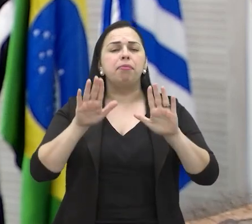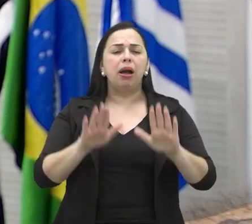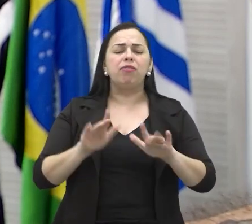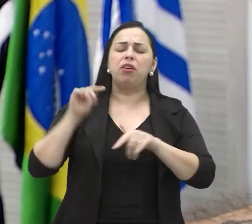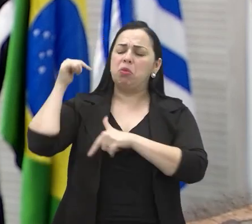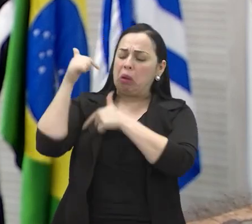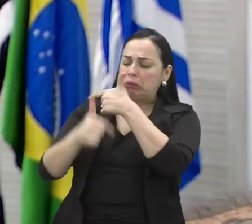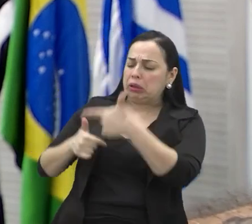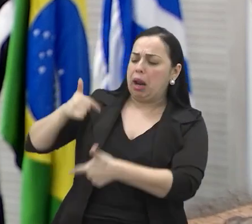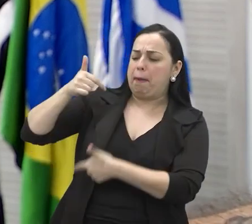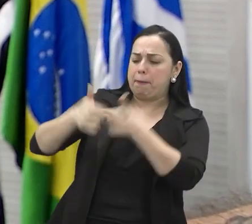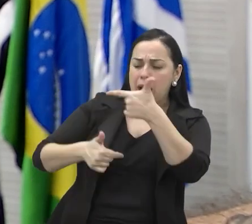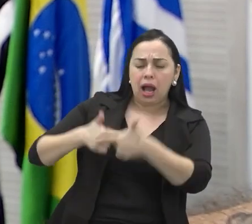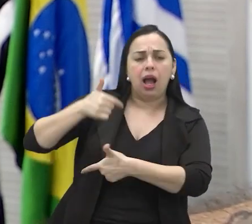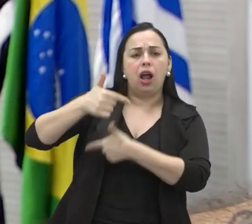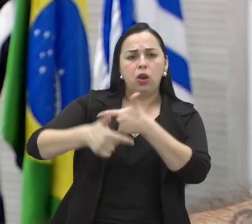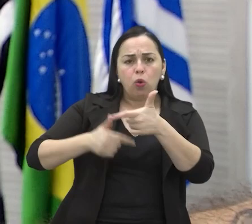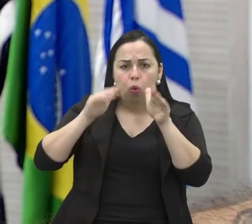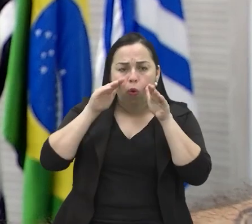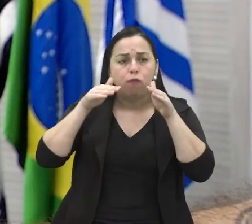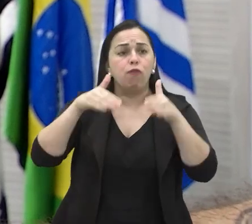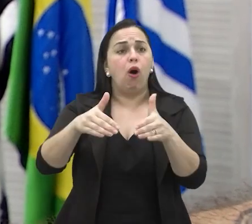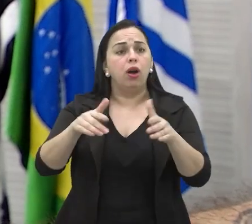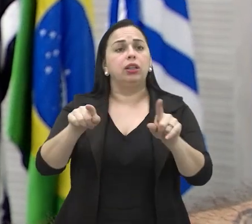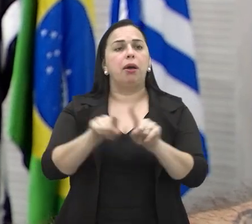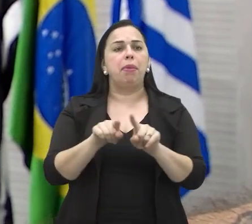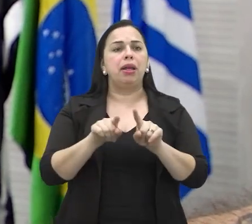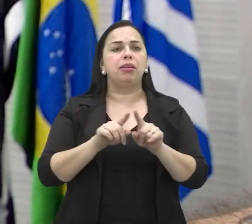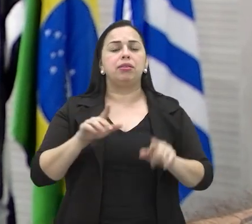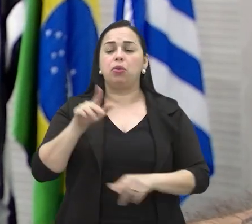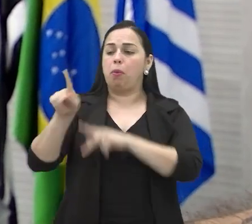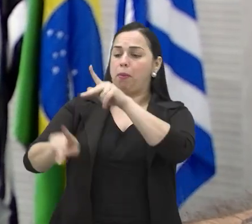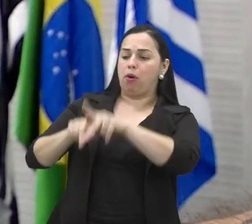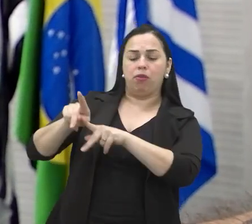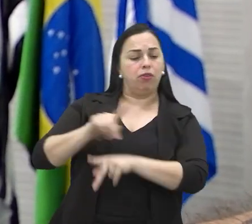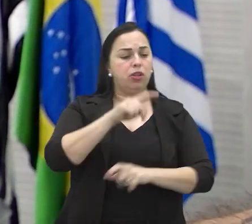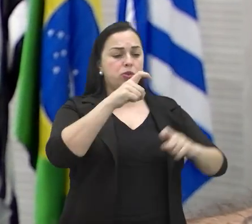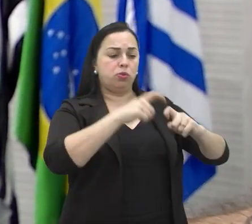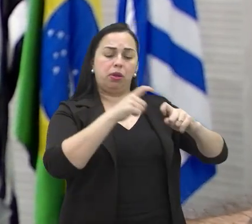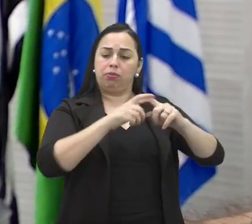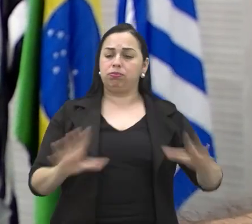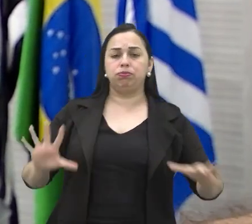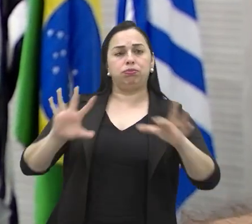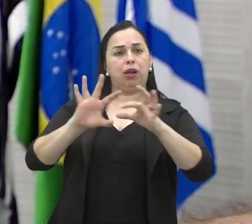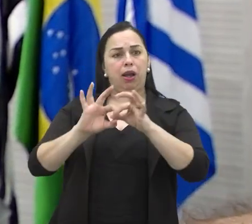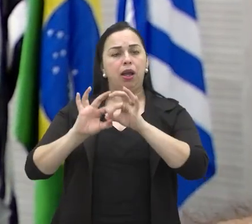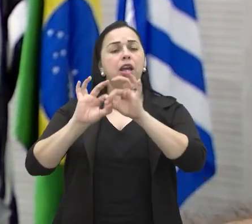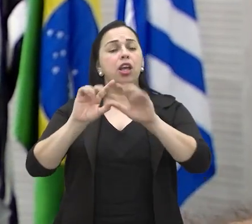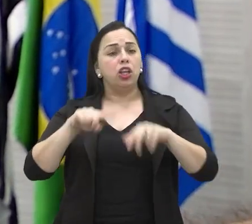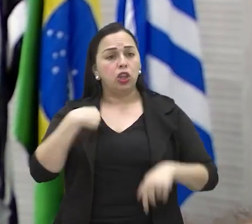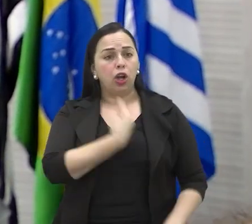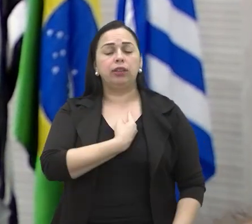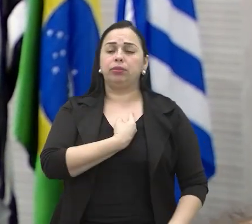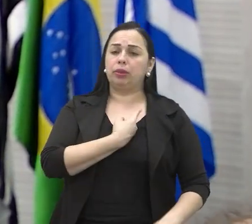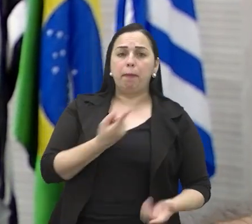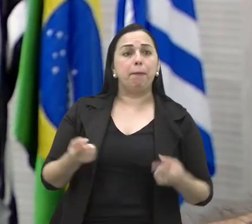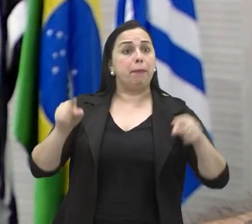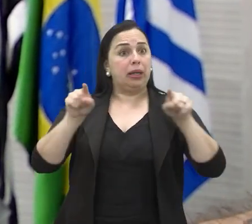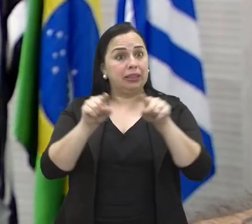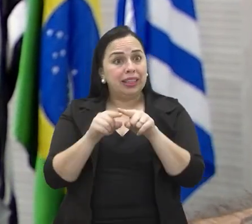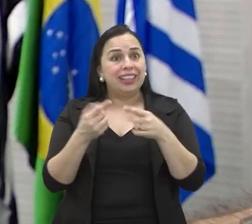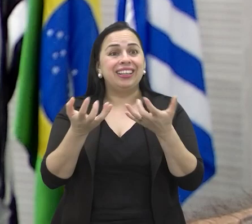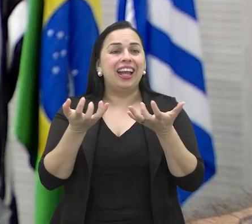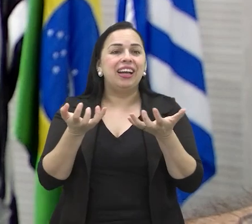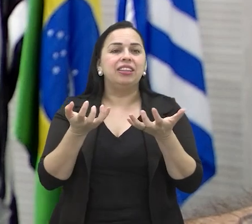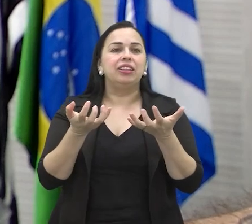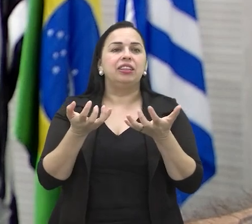com muito trabalho, dedicação. E o mais importante, essa nossa conexão com a nossa população, que a gente tem cada vez mais interesse em